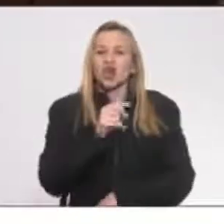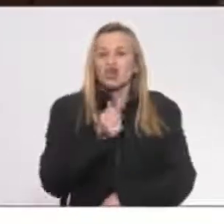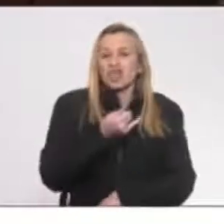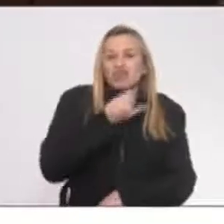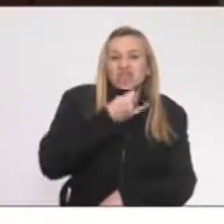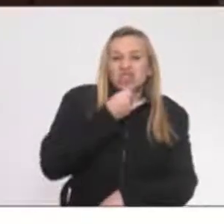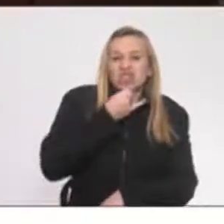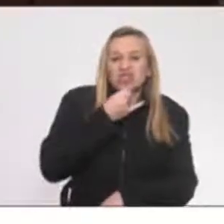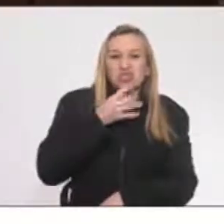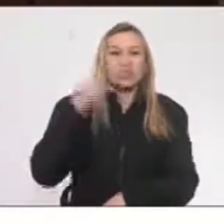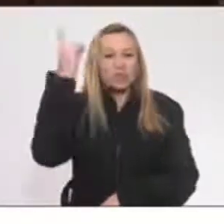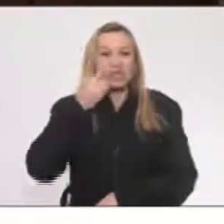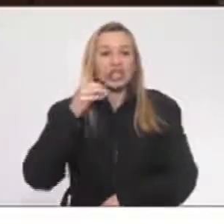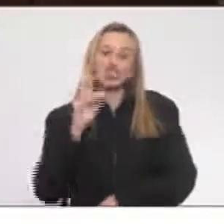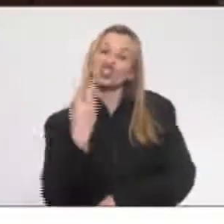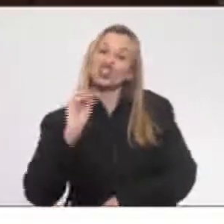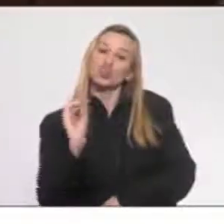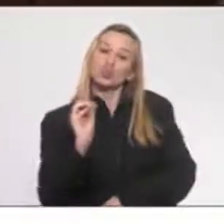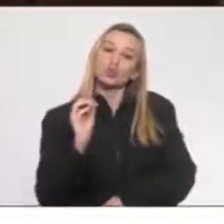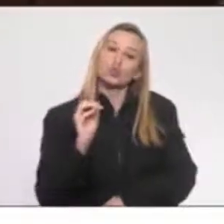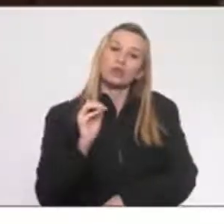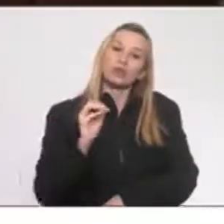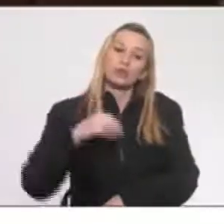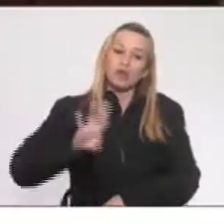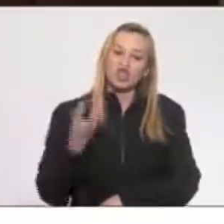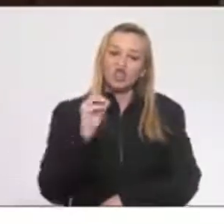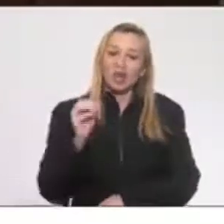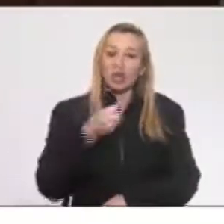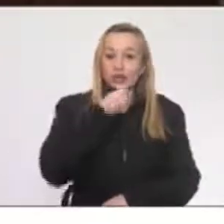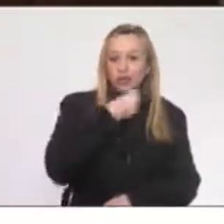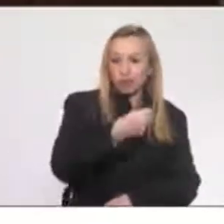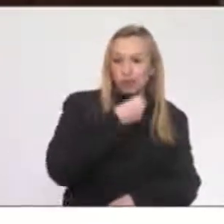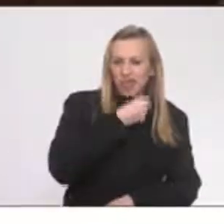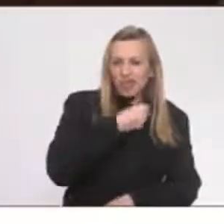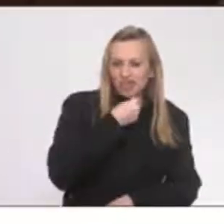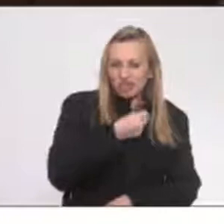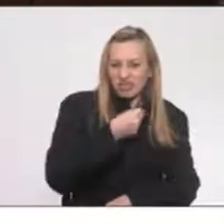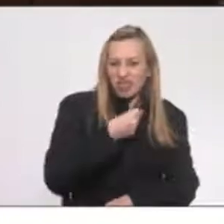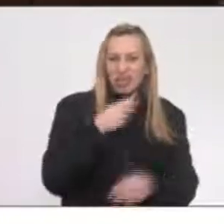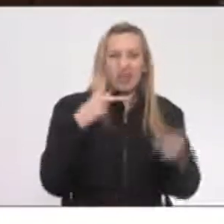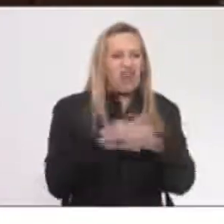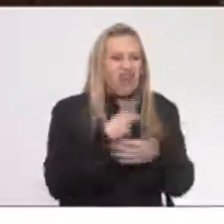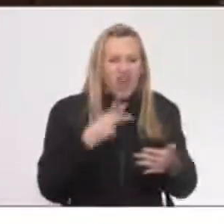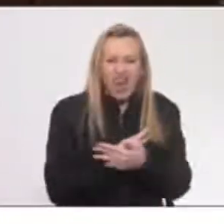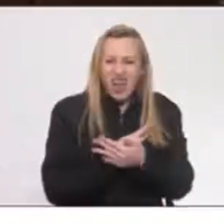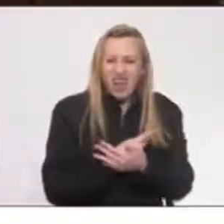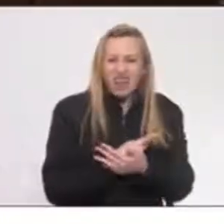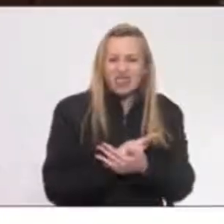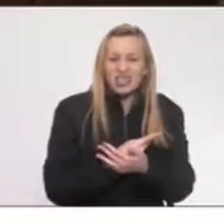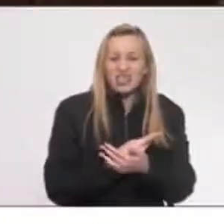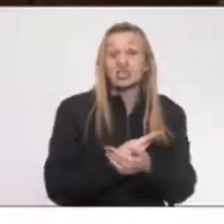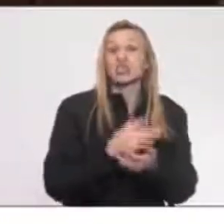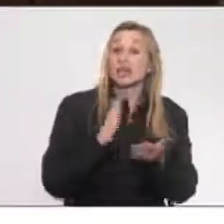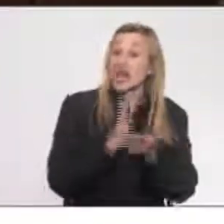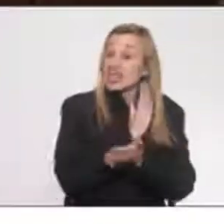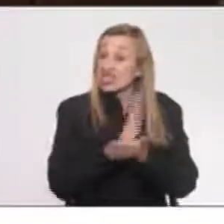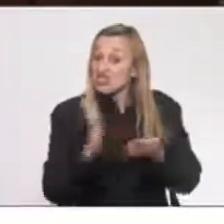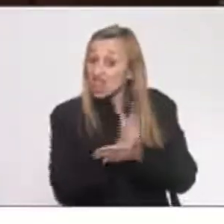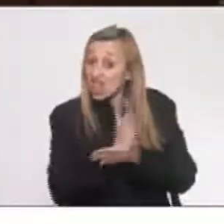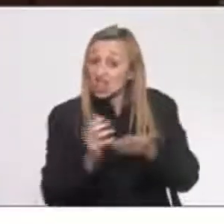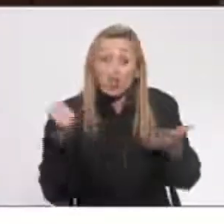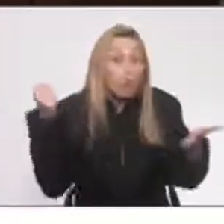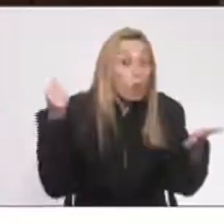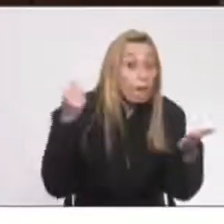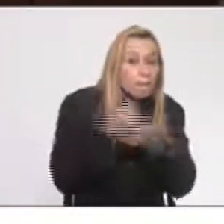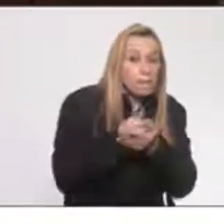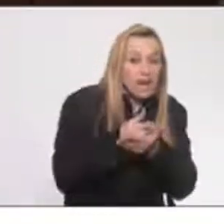Chico Machado, com a extrema imprensa perniciosa e muitas vezes vendida,